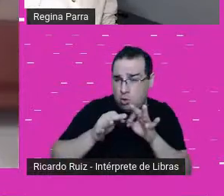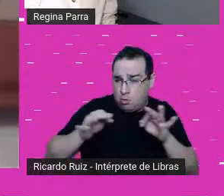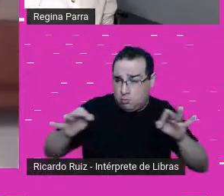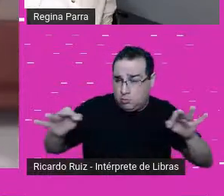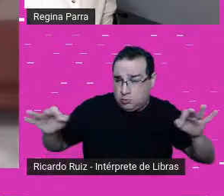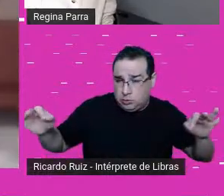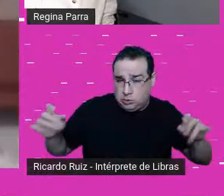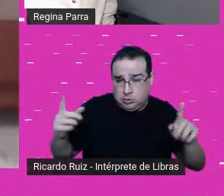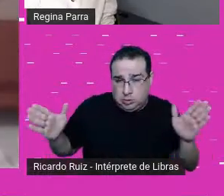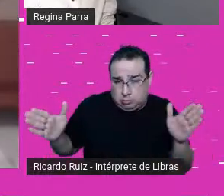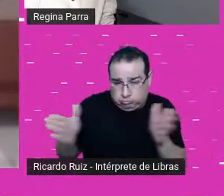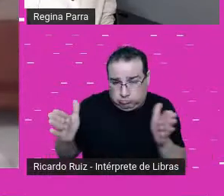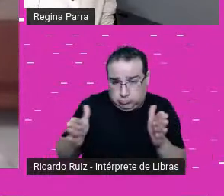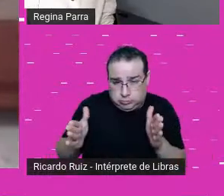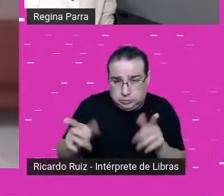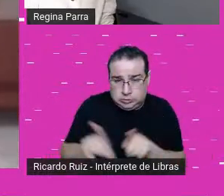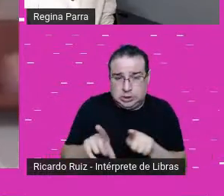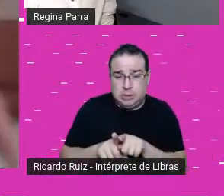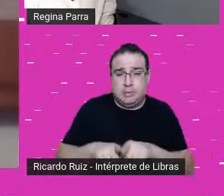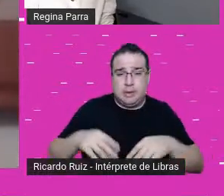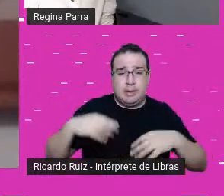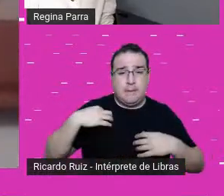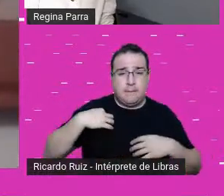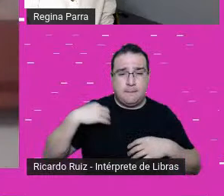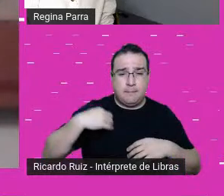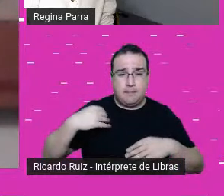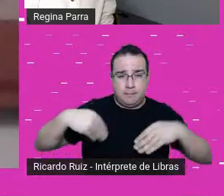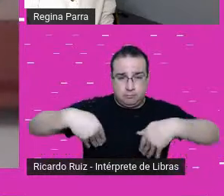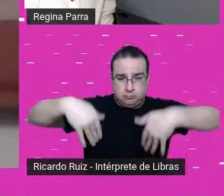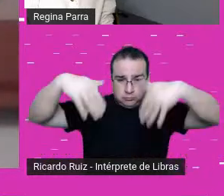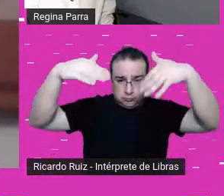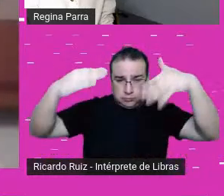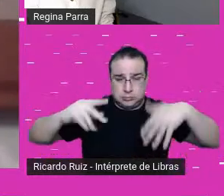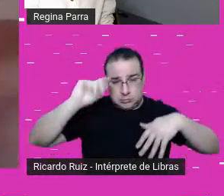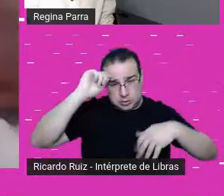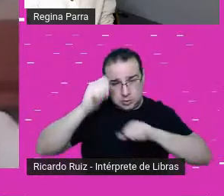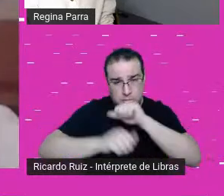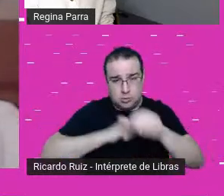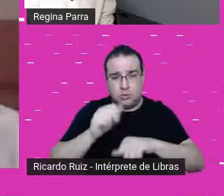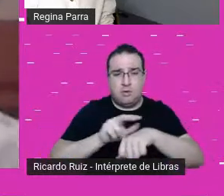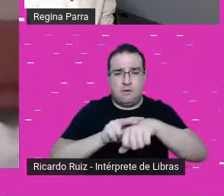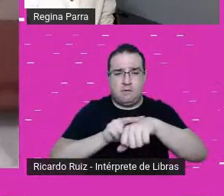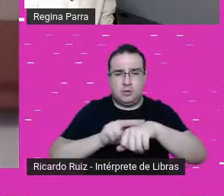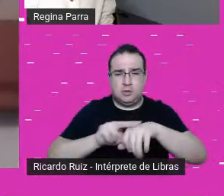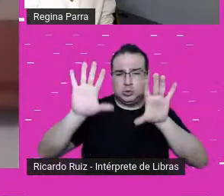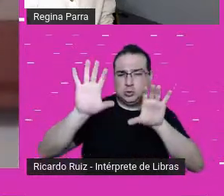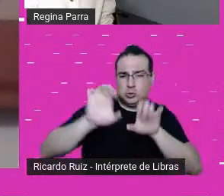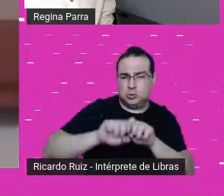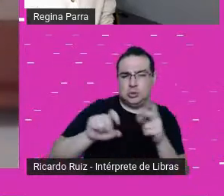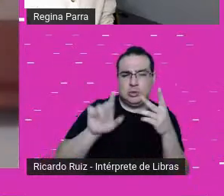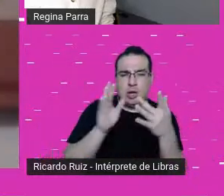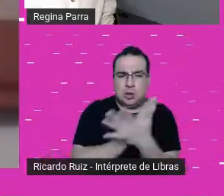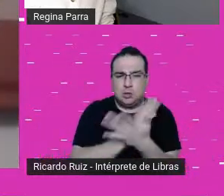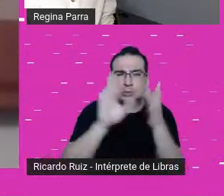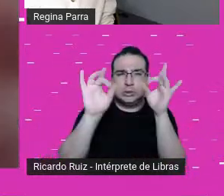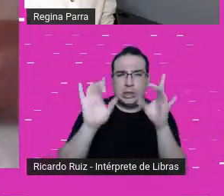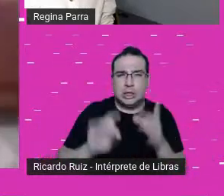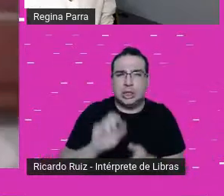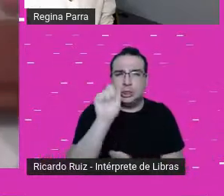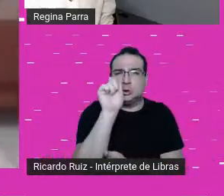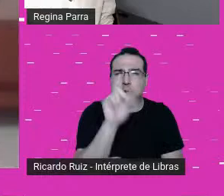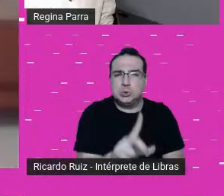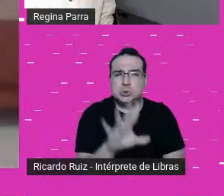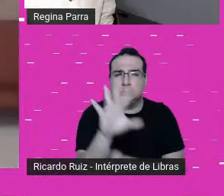realmente reduziu aquelas cortinas pretas, com alguns detalhes em verde escuro, em azul escuro, em vinho, né,